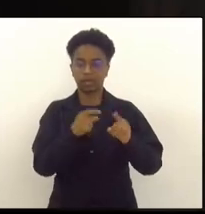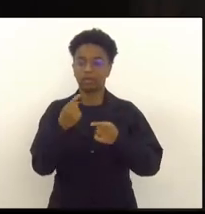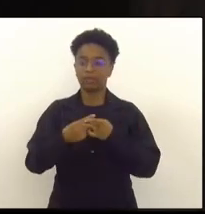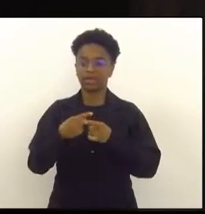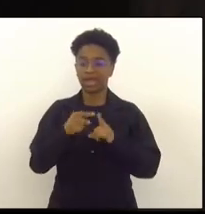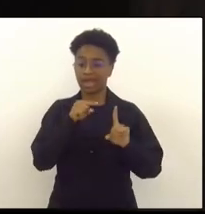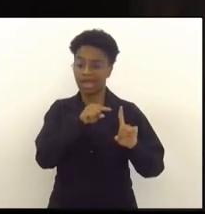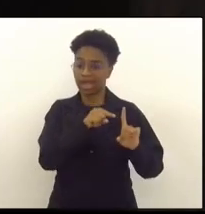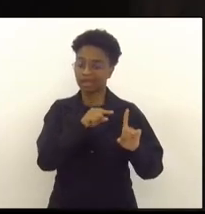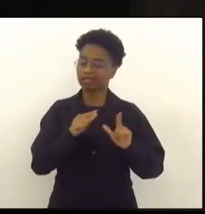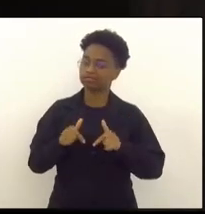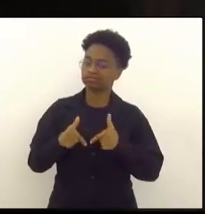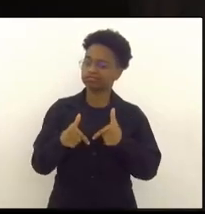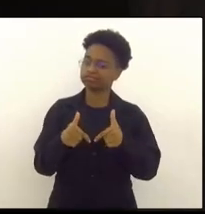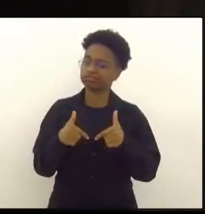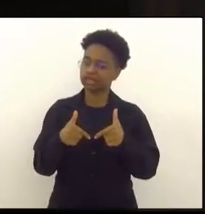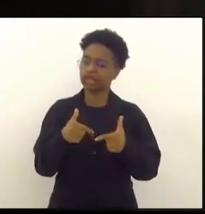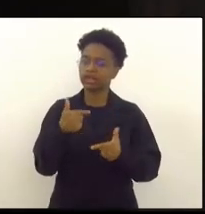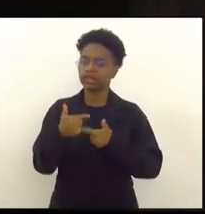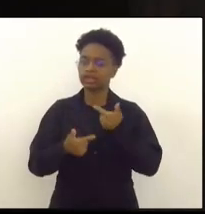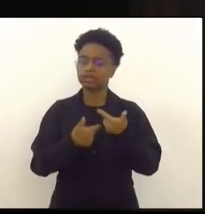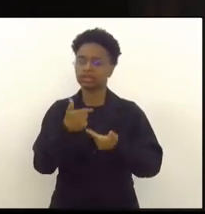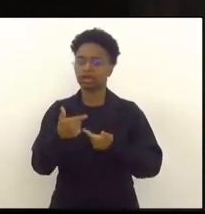ela está fazendo, ela trabalha